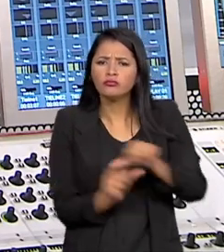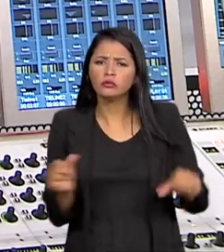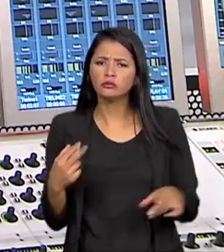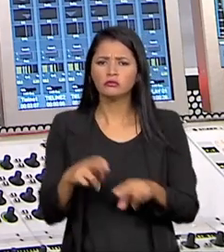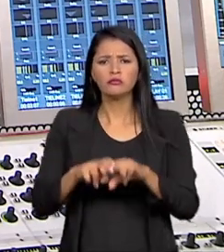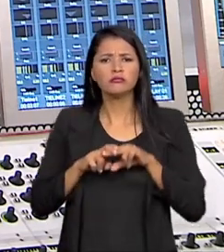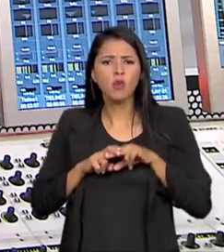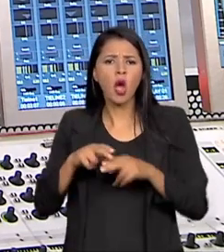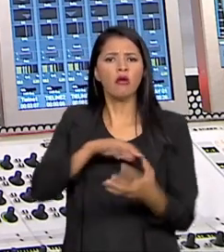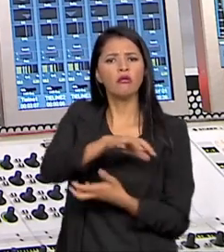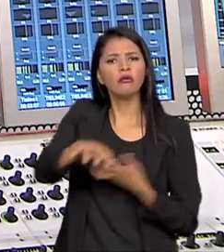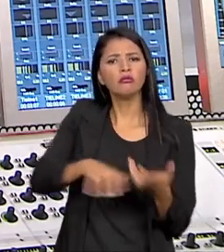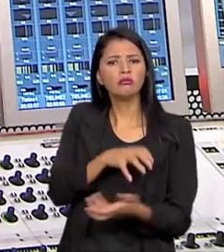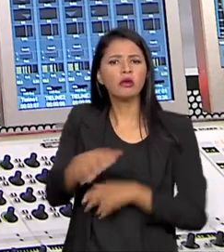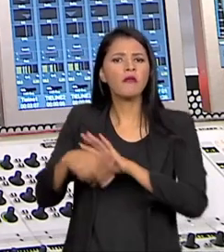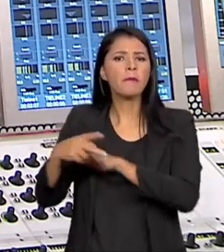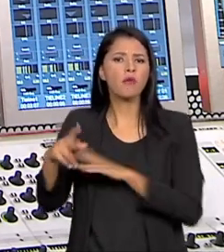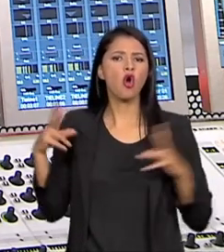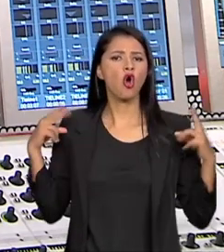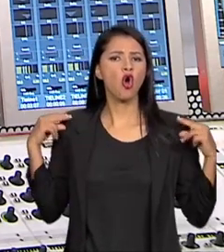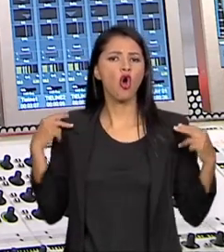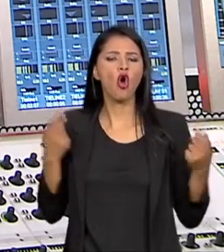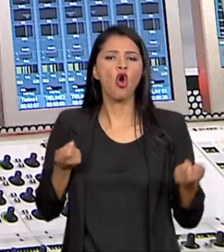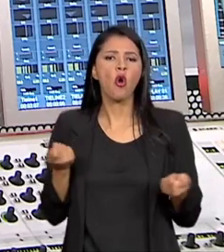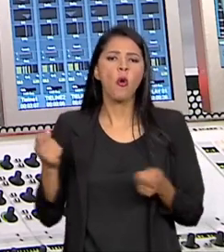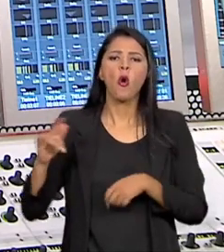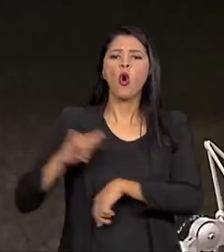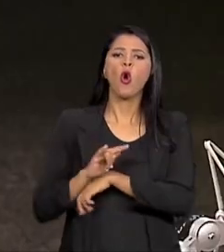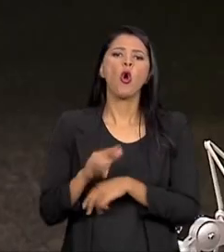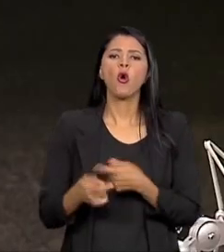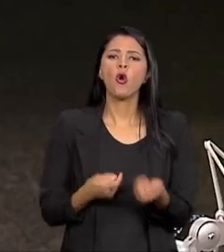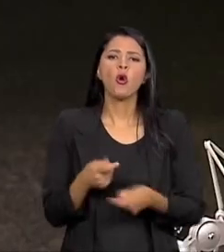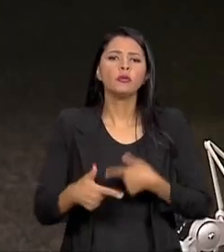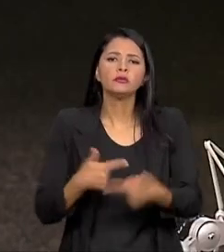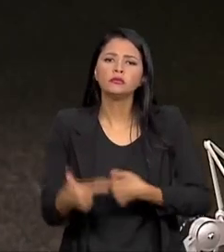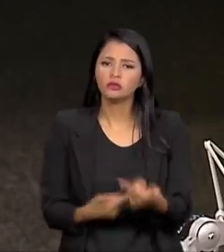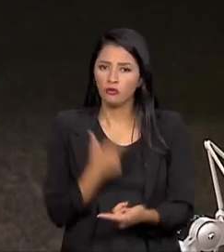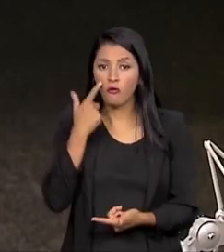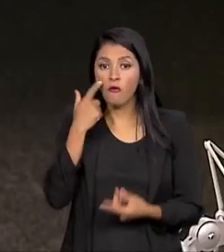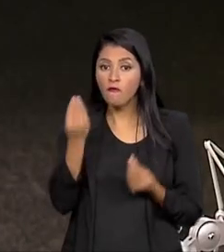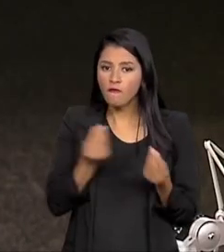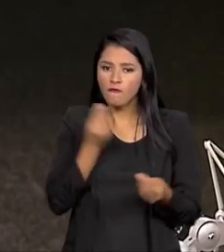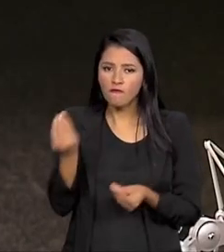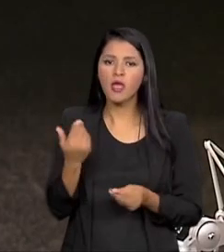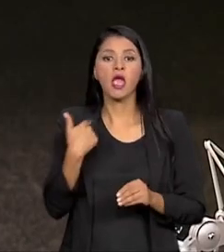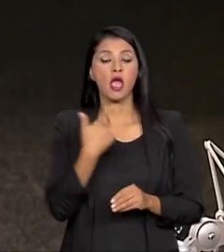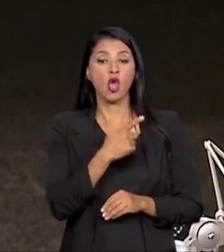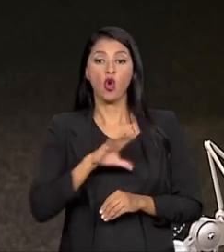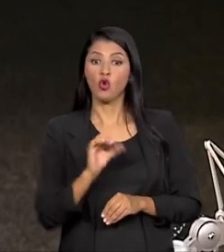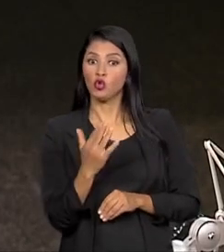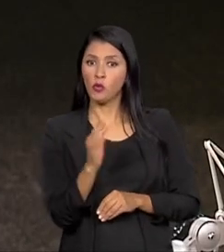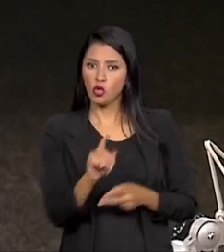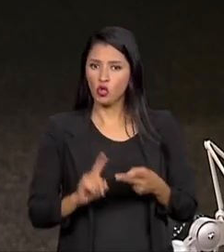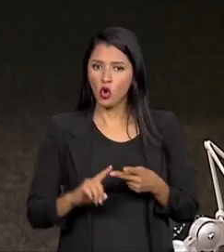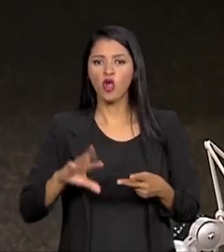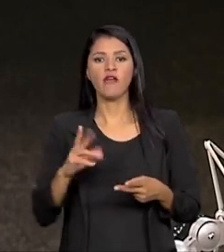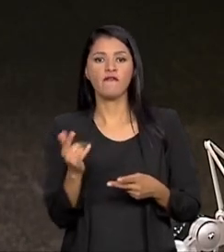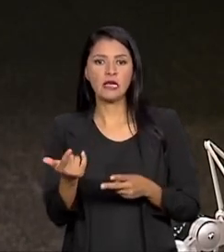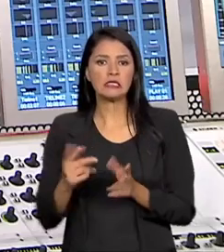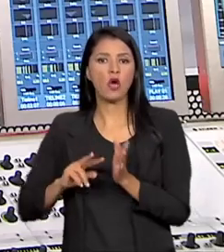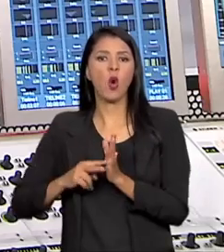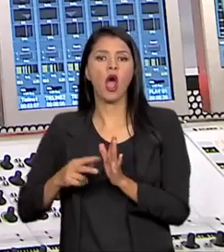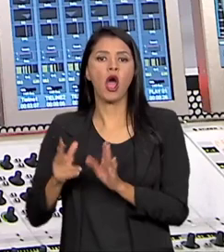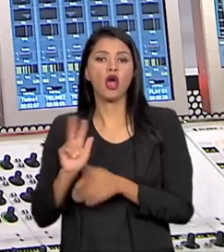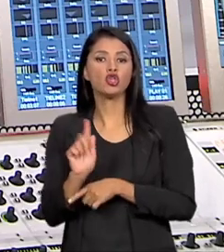por causa da greve dos aeronautas vamos contar Quais são as orientações da secretaria nacional do Consumidor e da Agência Nacional de Aviação Civil